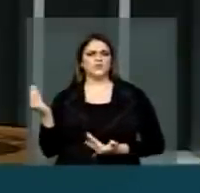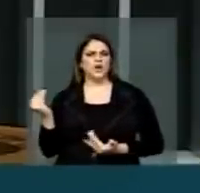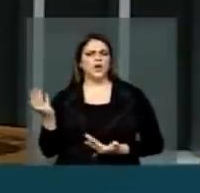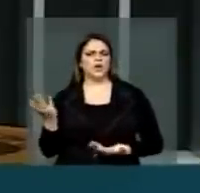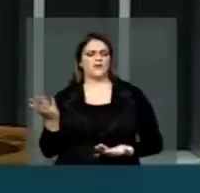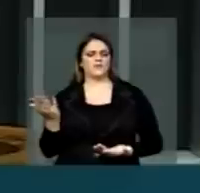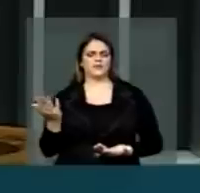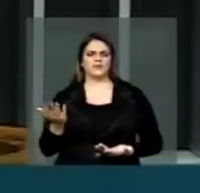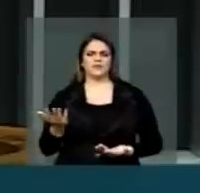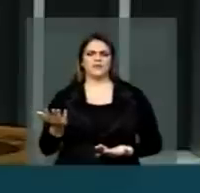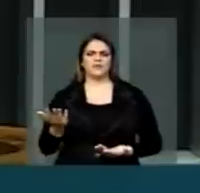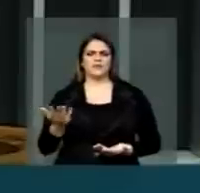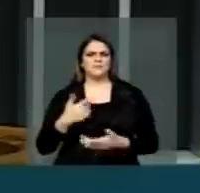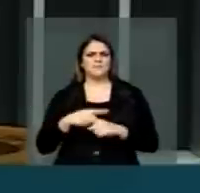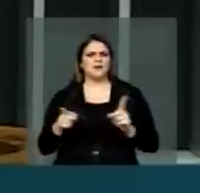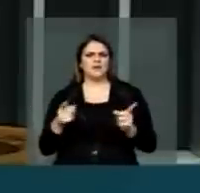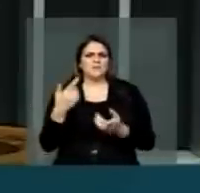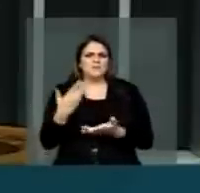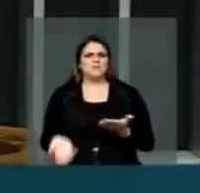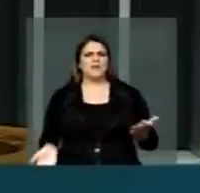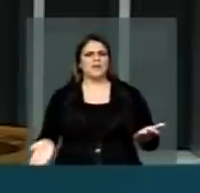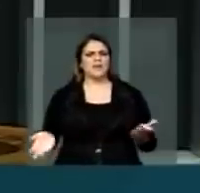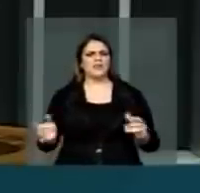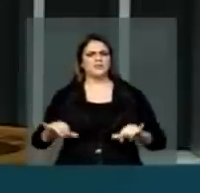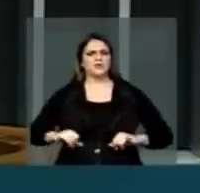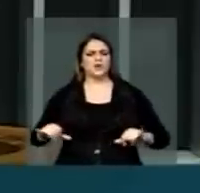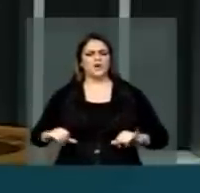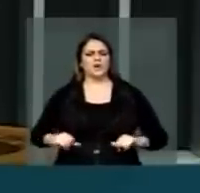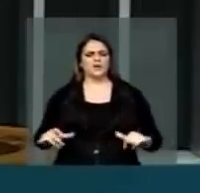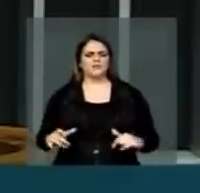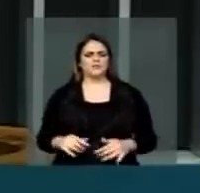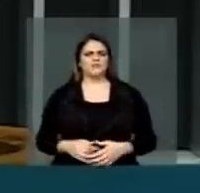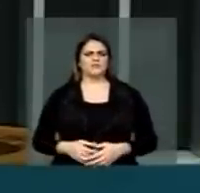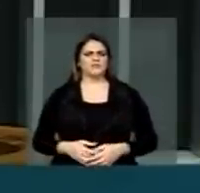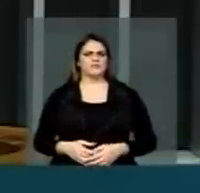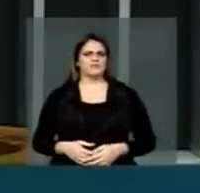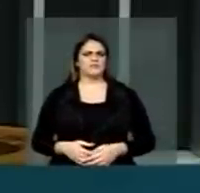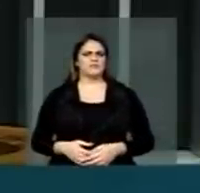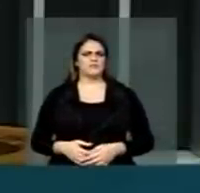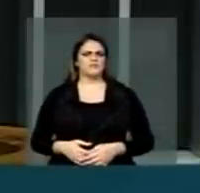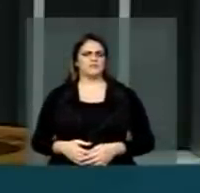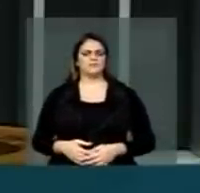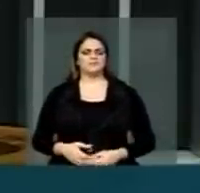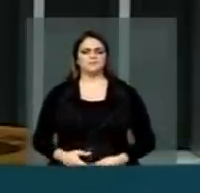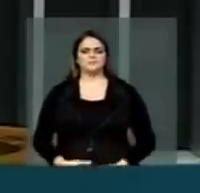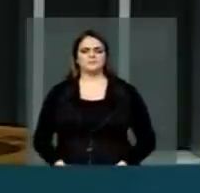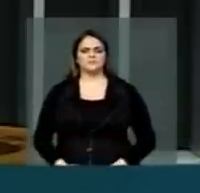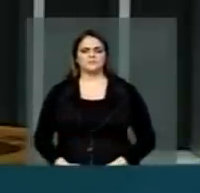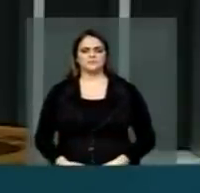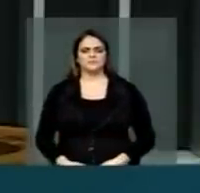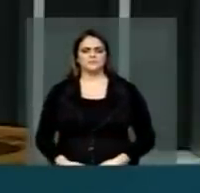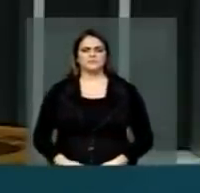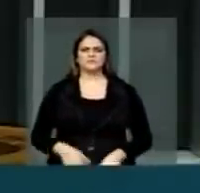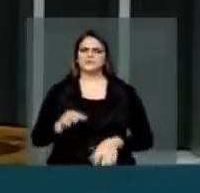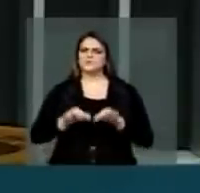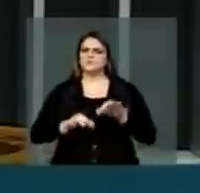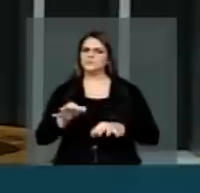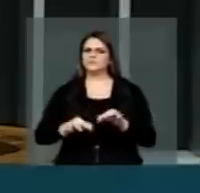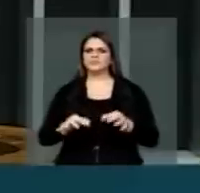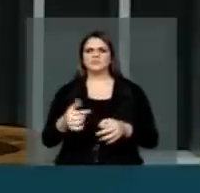iniciou o seu trabalho mais cedo e que acaba sendo punido de forma